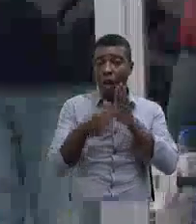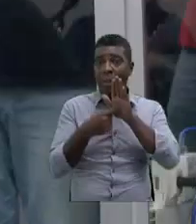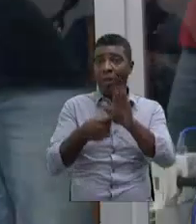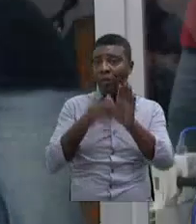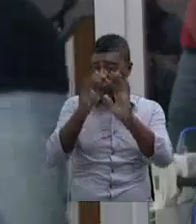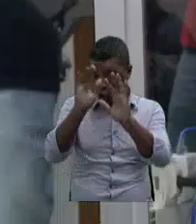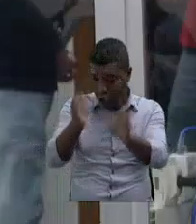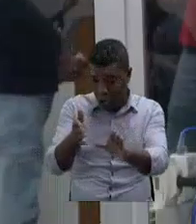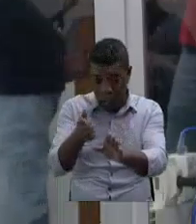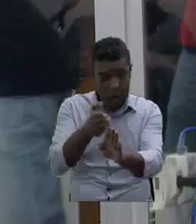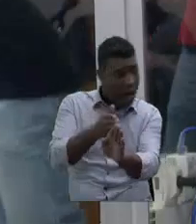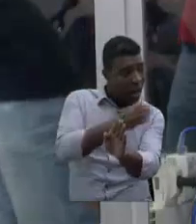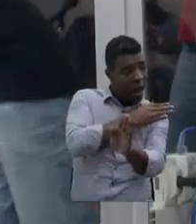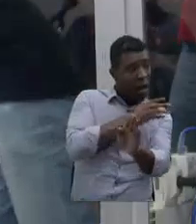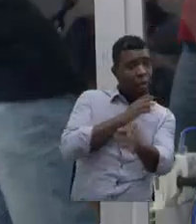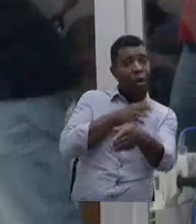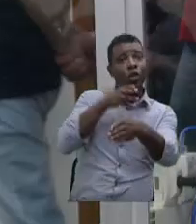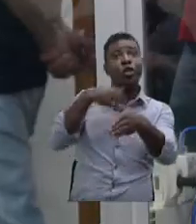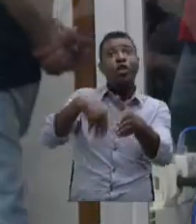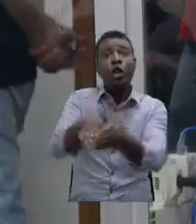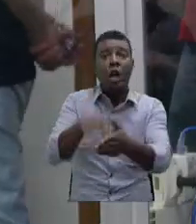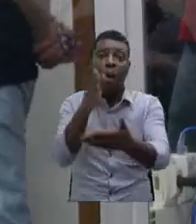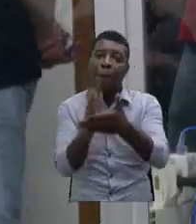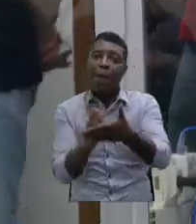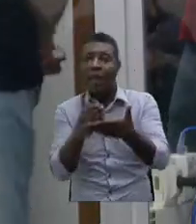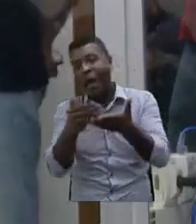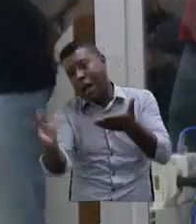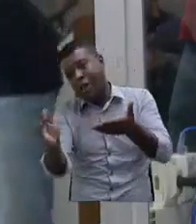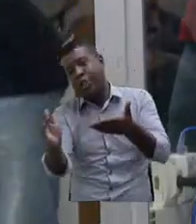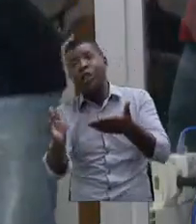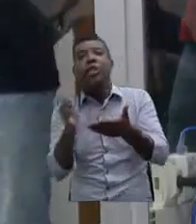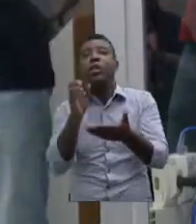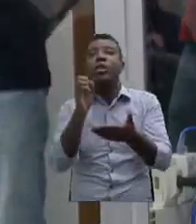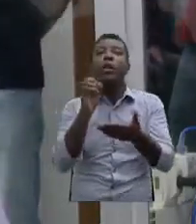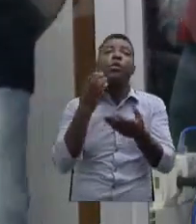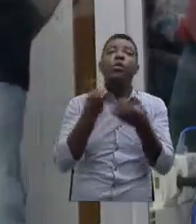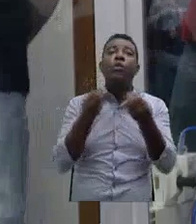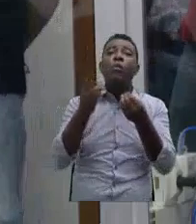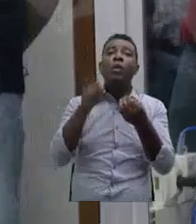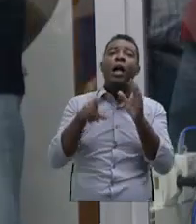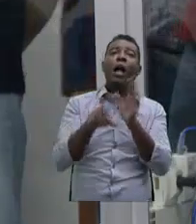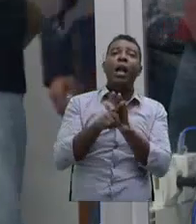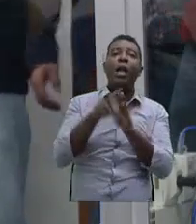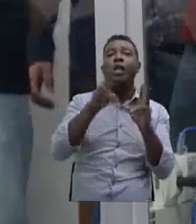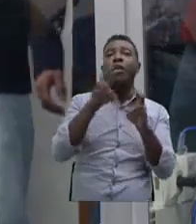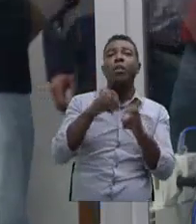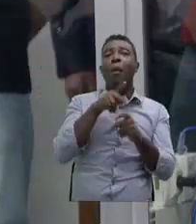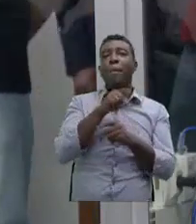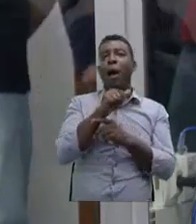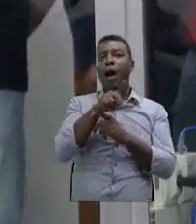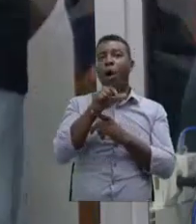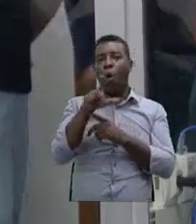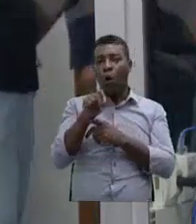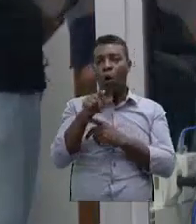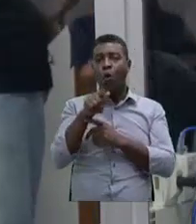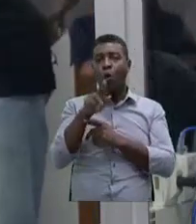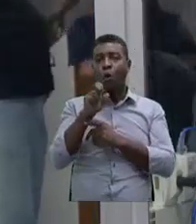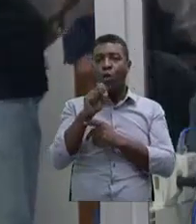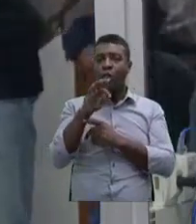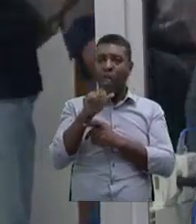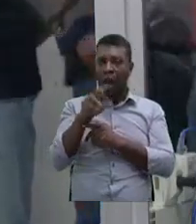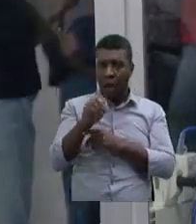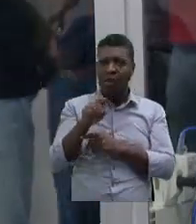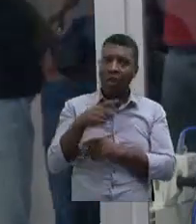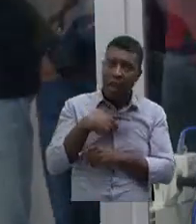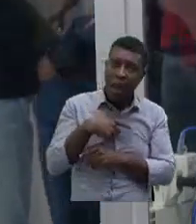queria, gostaria de saber como que está o cronograma das ações da Lei Paulo Gustavo, se já tem um calendário, porque as pessoas, especialmente quem